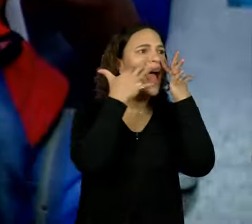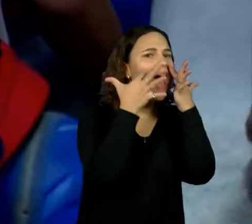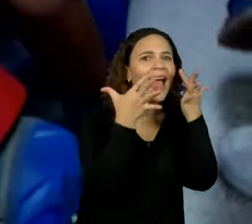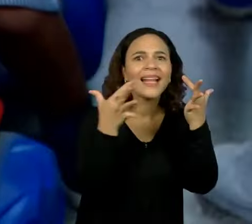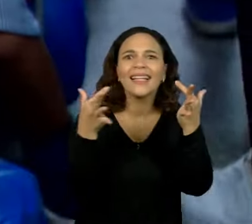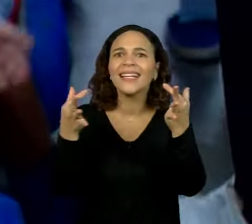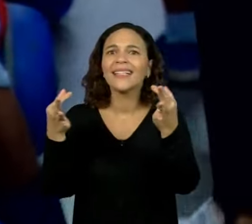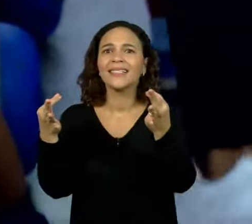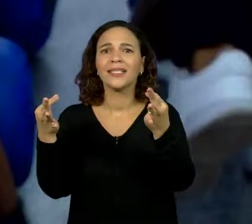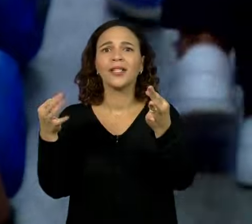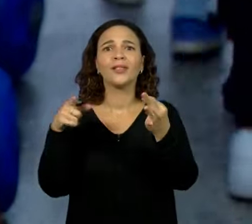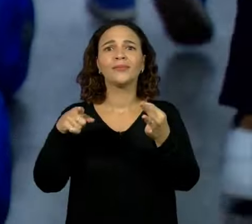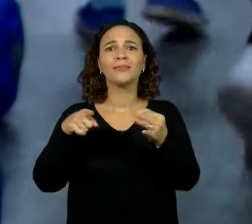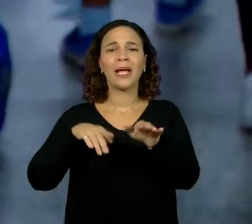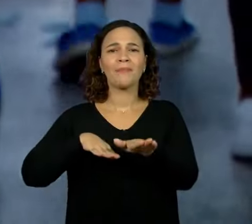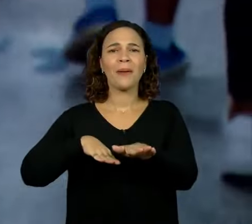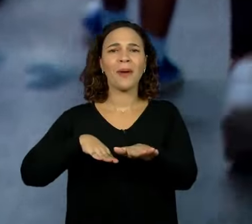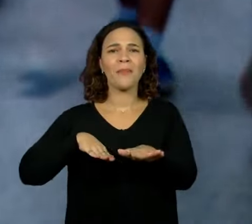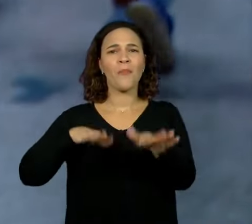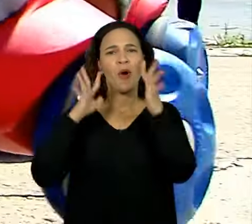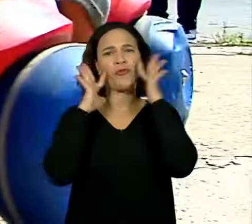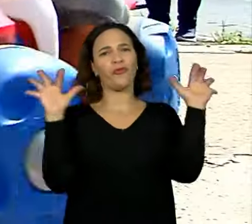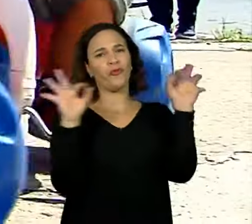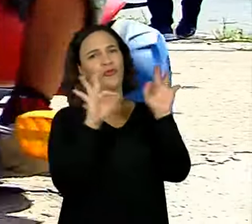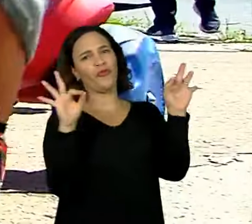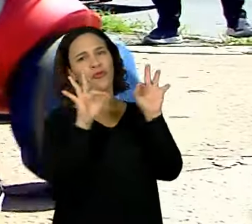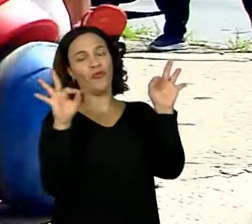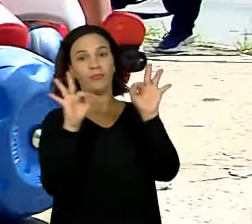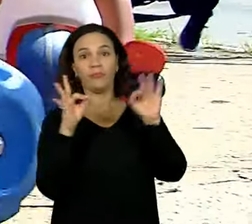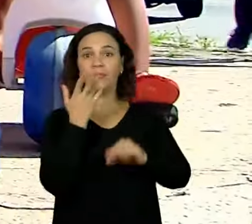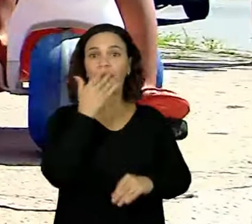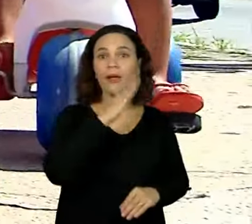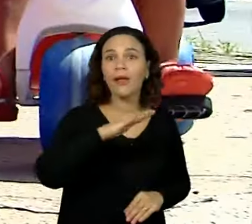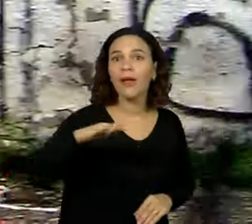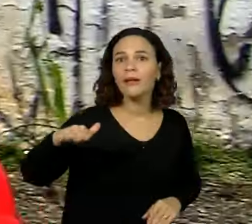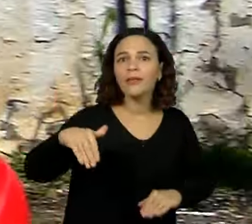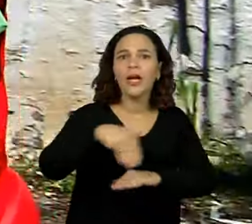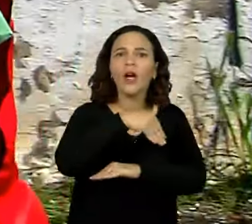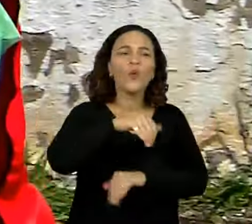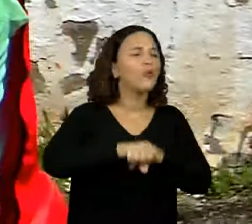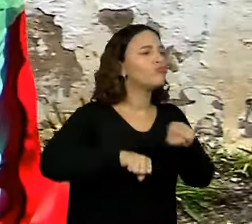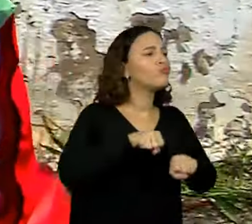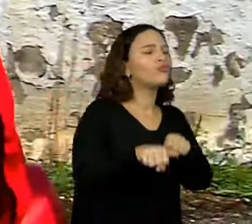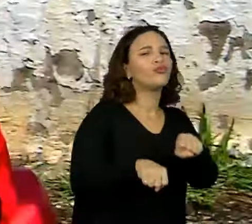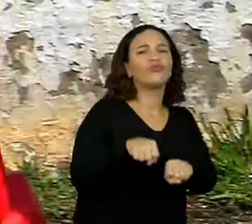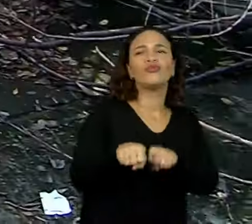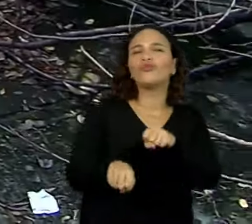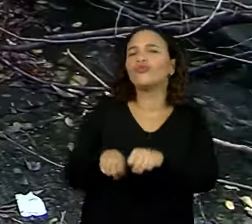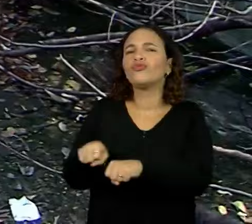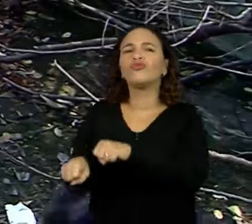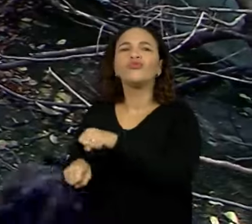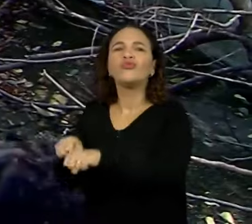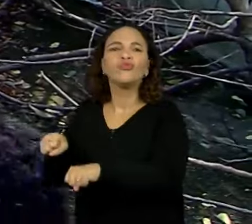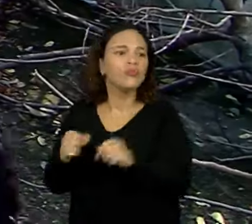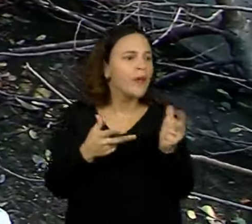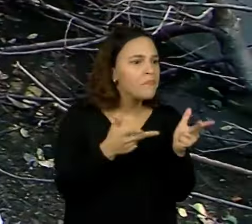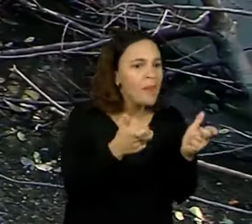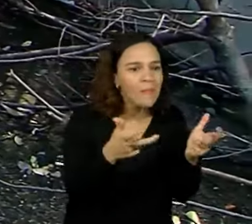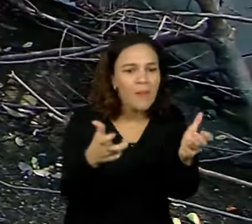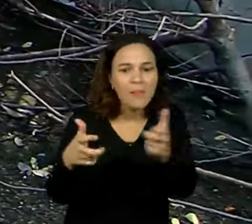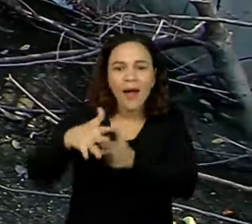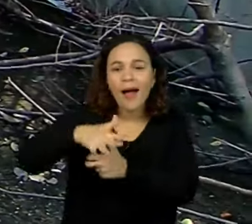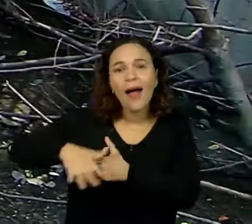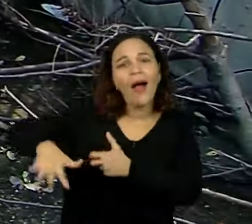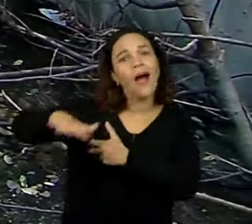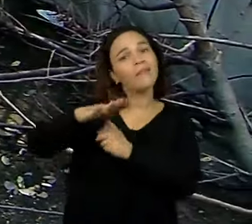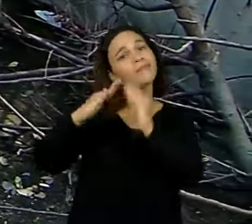apreensão, congestionamento de fofura. Crianças saem à rua com suas motocas para explorarem o território em